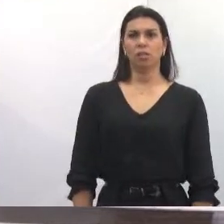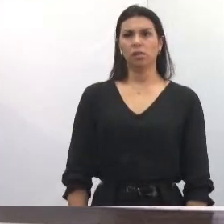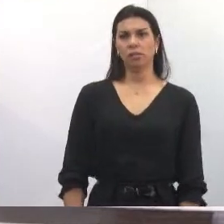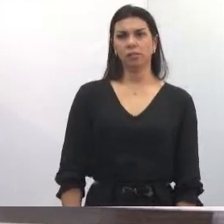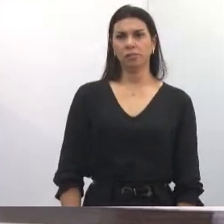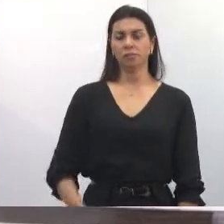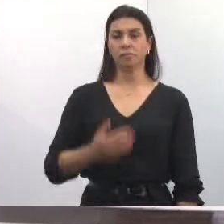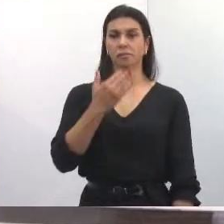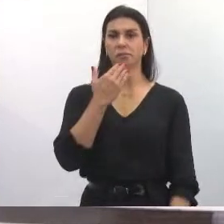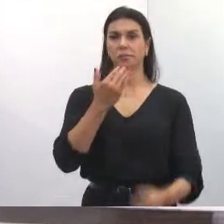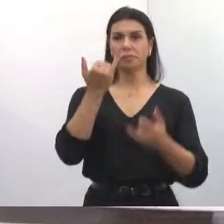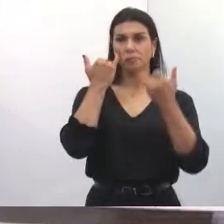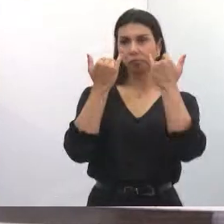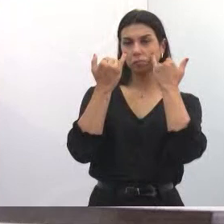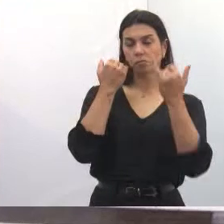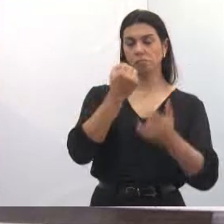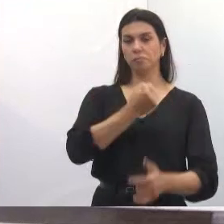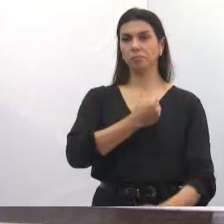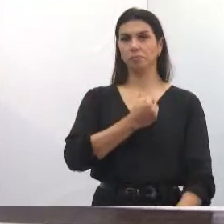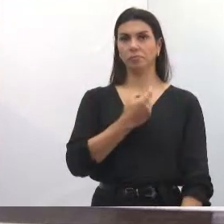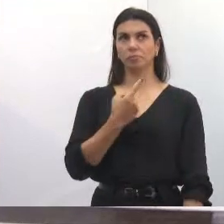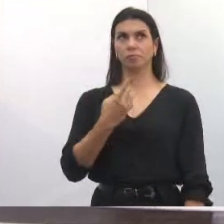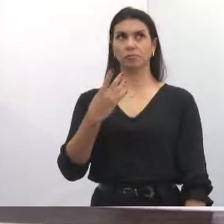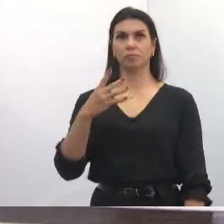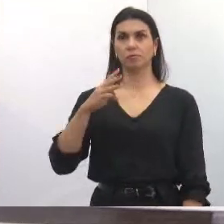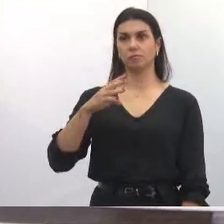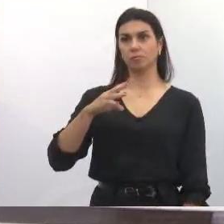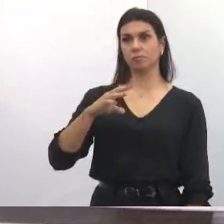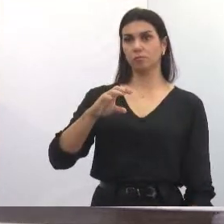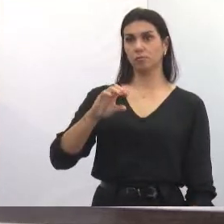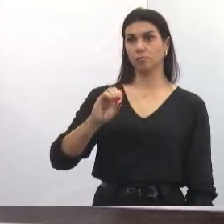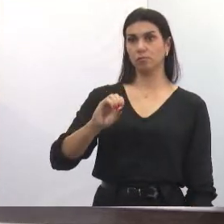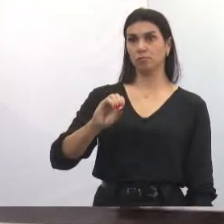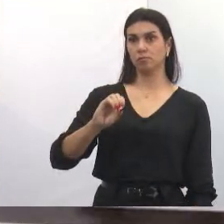Pedido de informações número 140. 139?